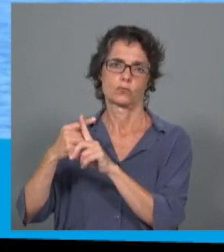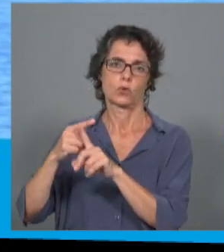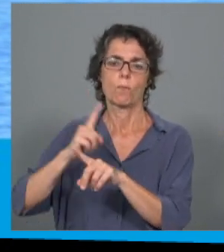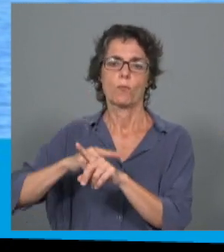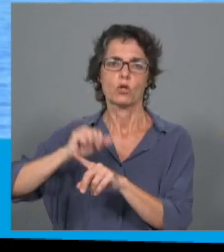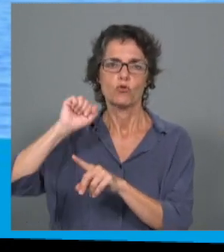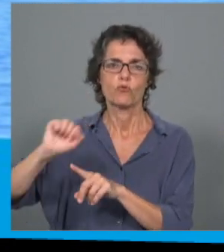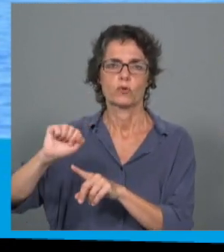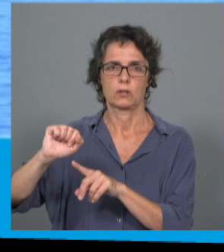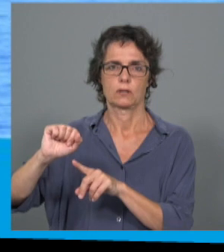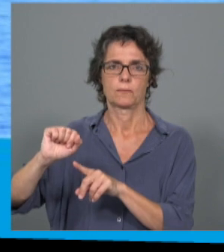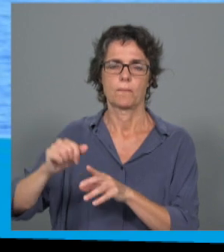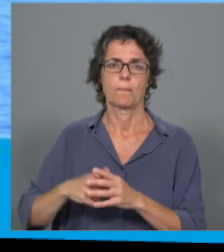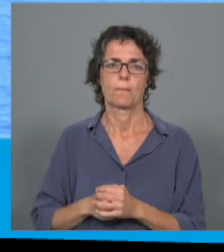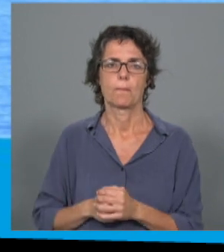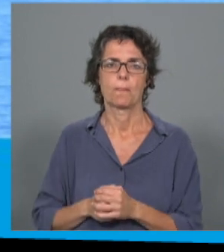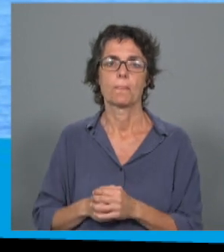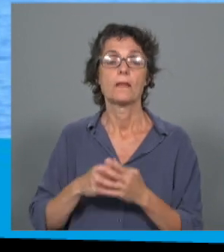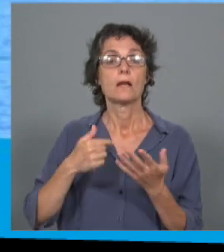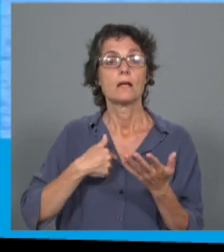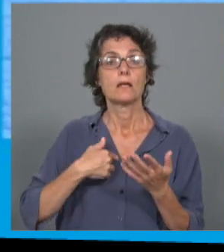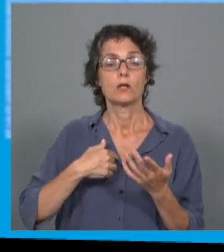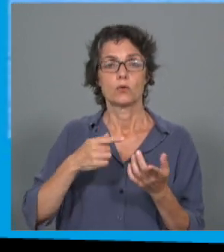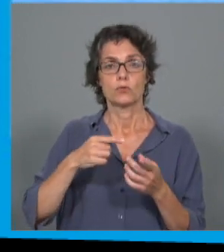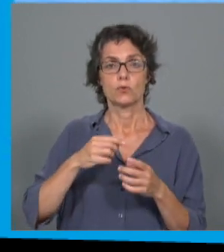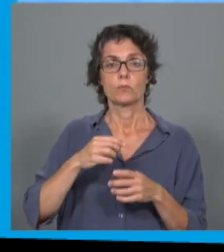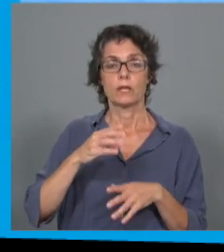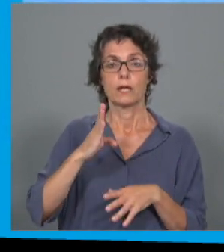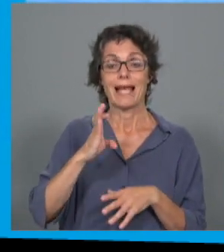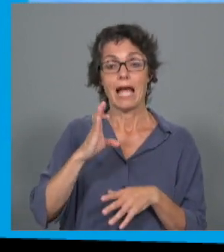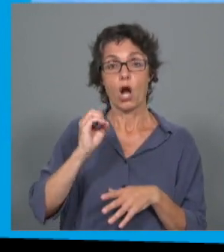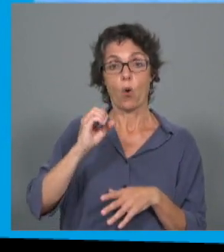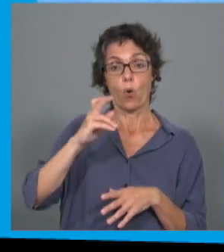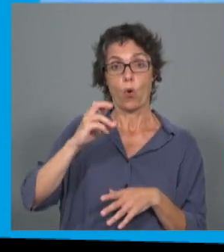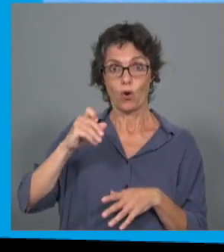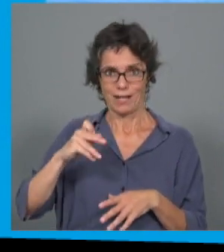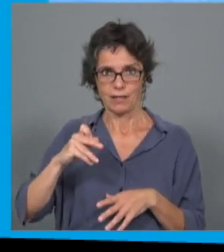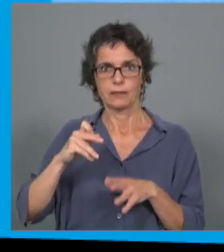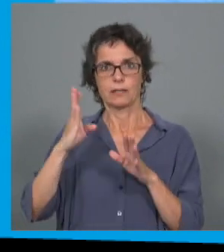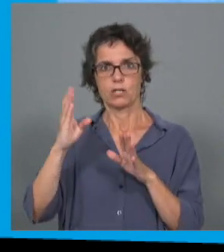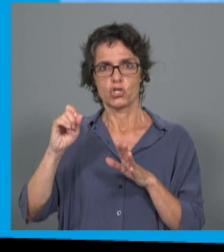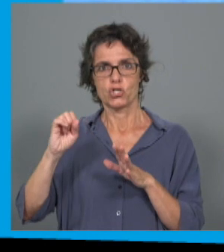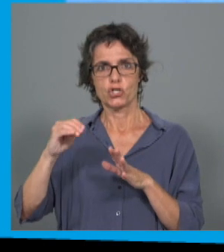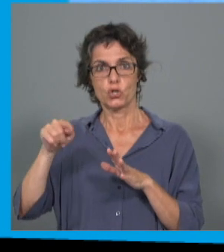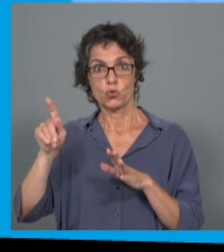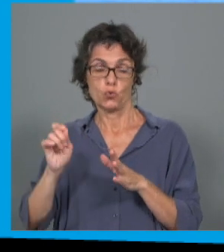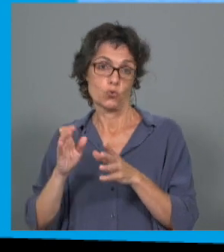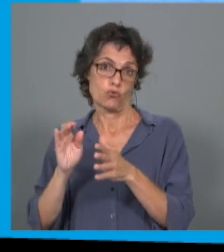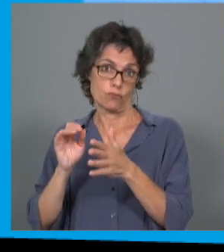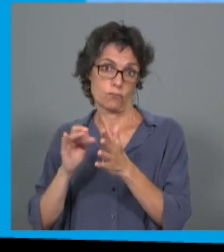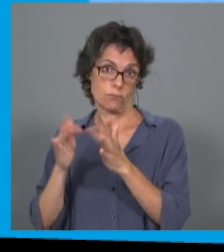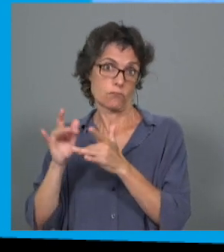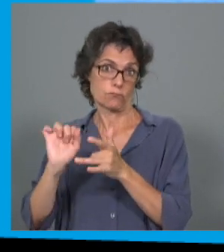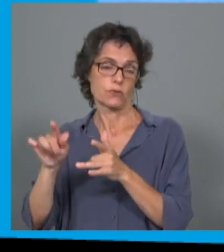investigação sobre a hora de Jesus. Tenho algumas dificuldades porque estou a escrever numa língua que não é a minha, com todo